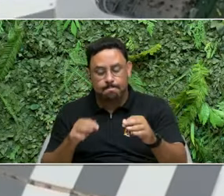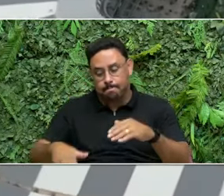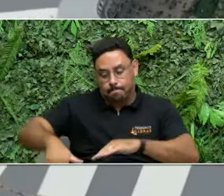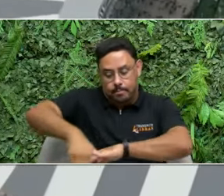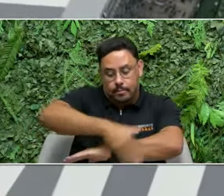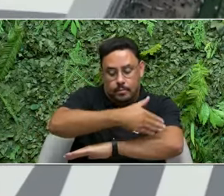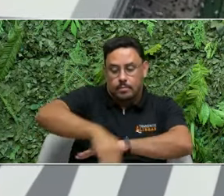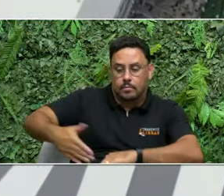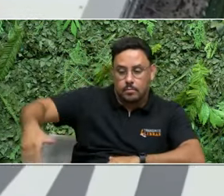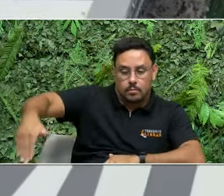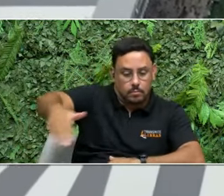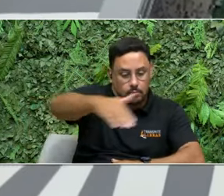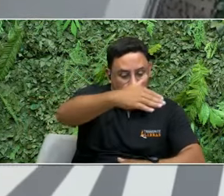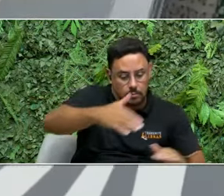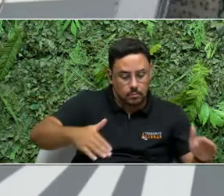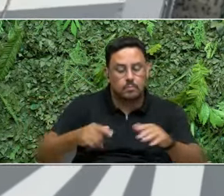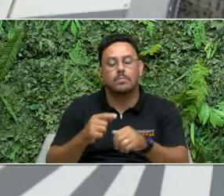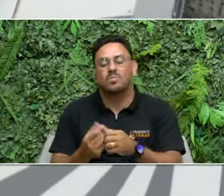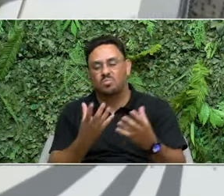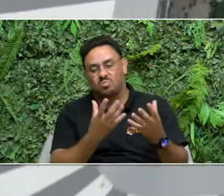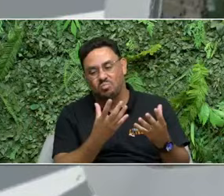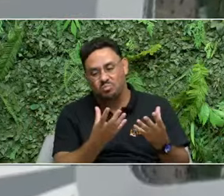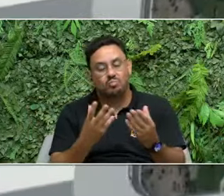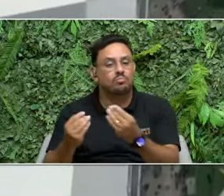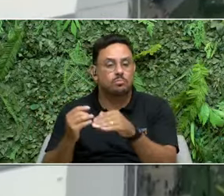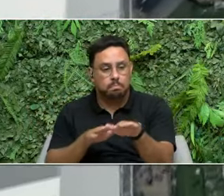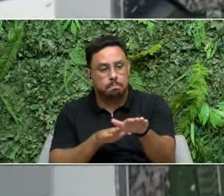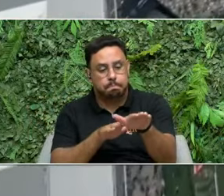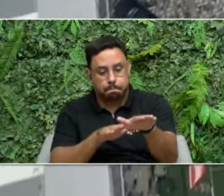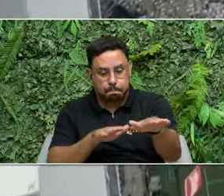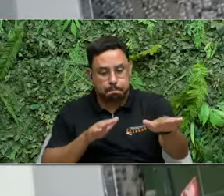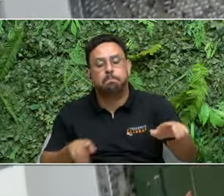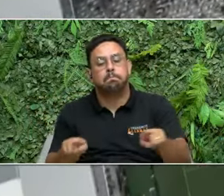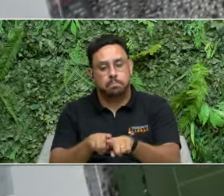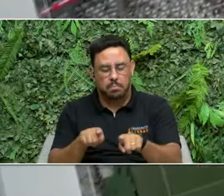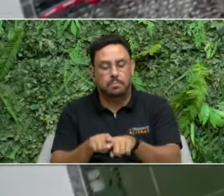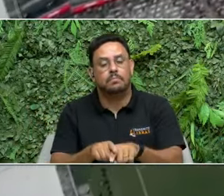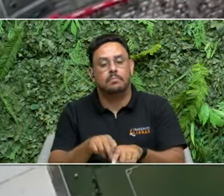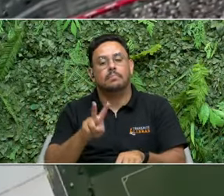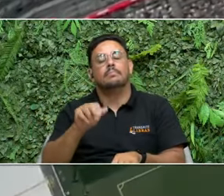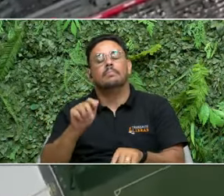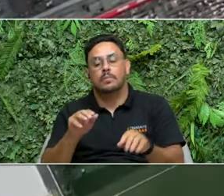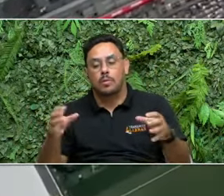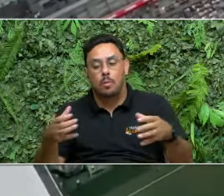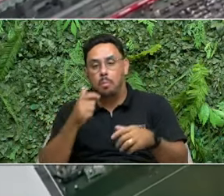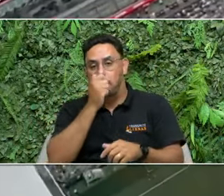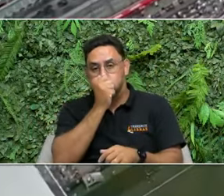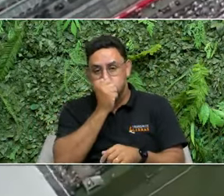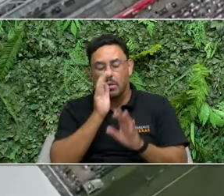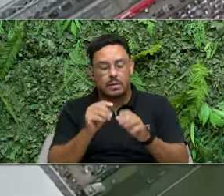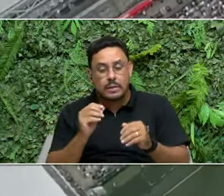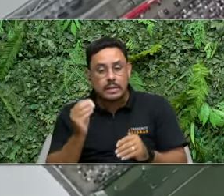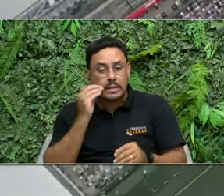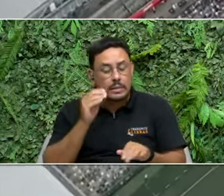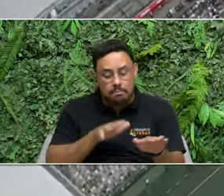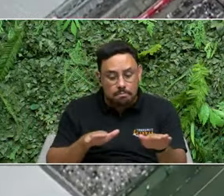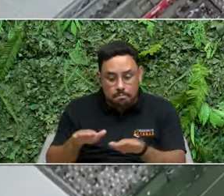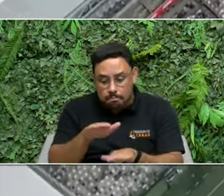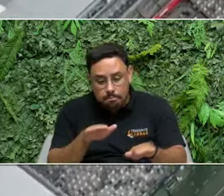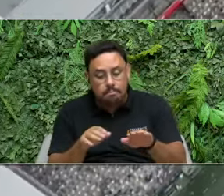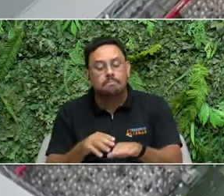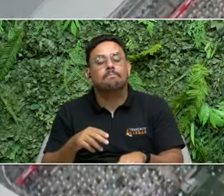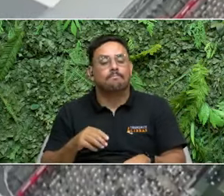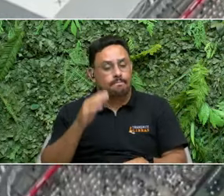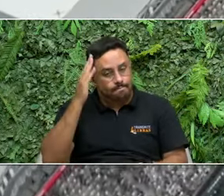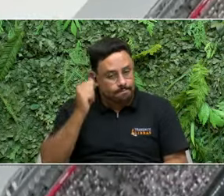Califórnia do João Pinheiro também com bastante congestionamento e vagas lotadas quem tá pensando em estacionar aqui perto do estádio vai